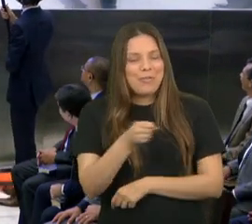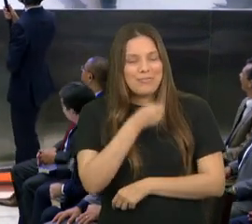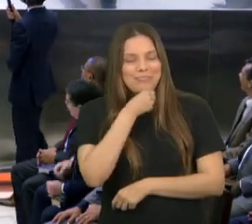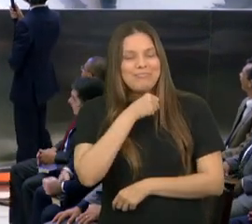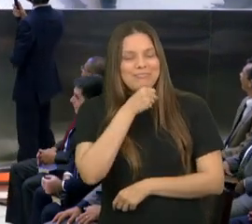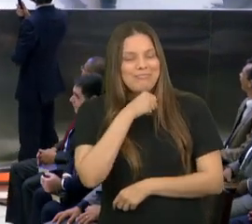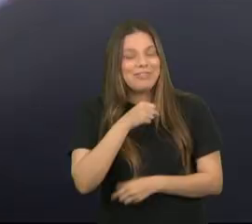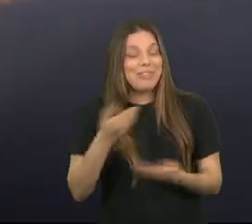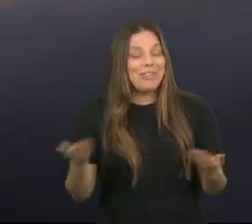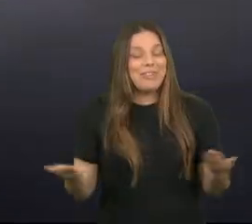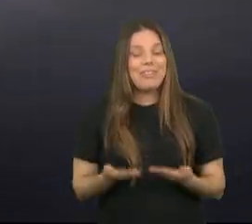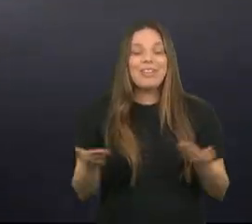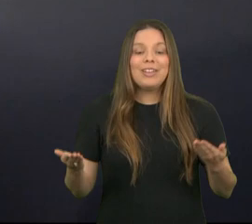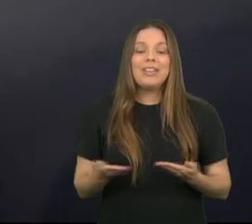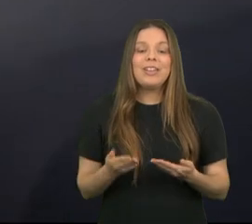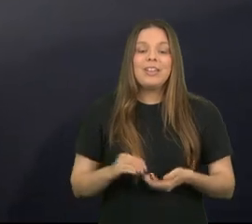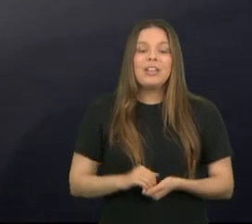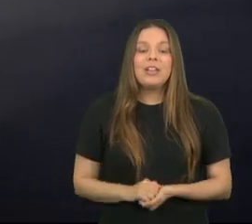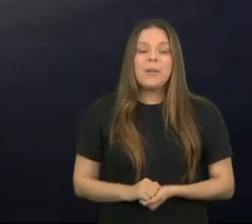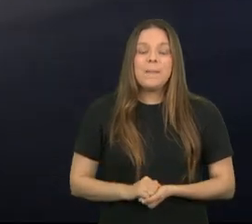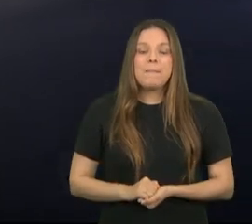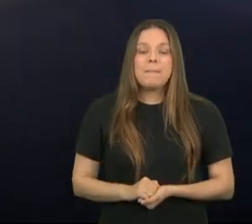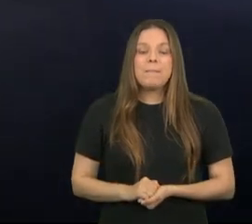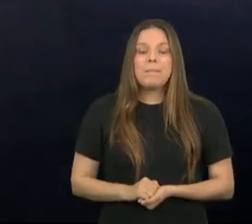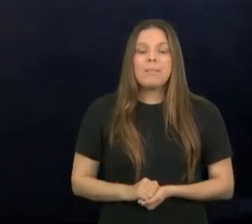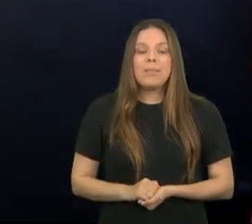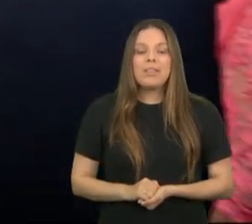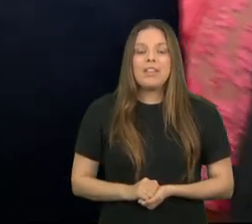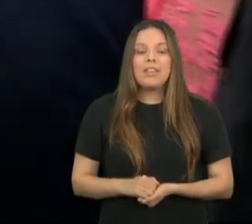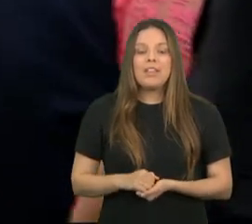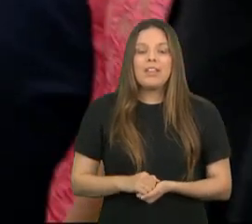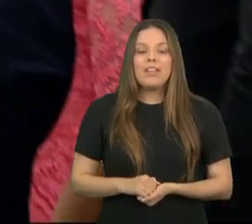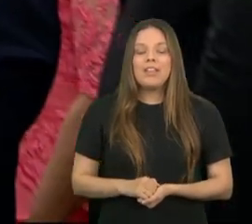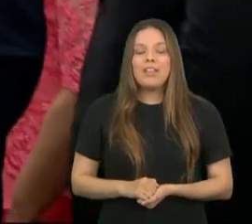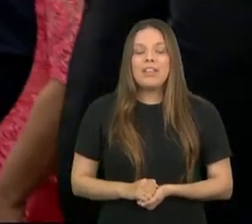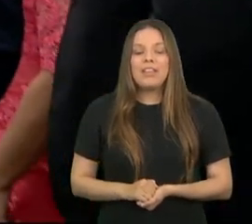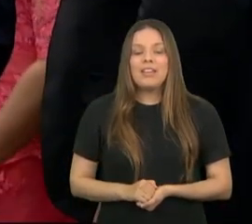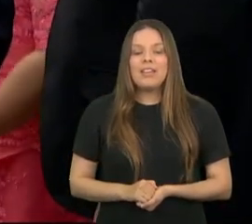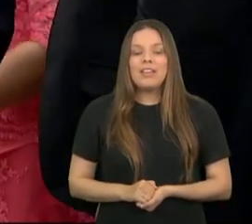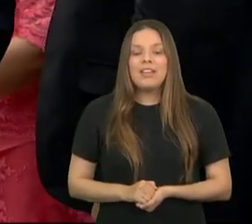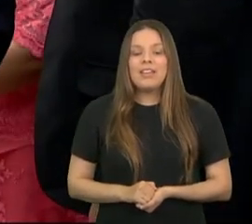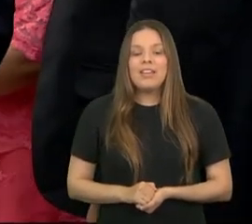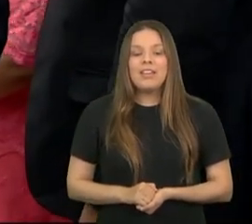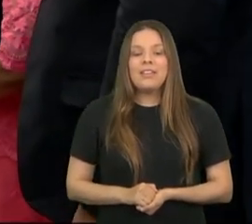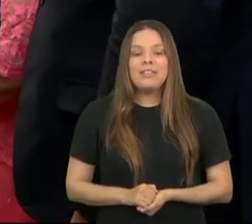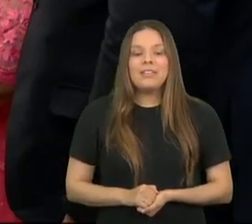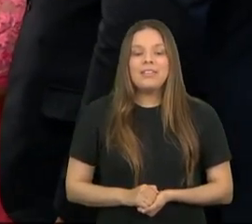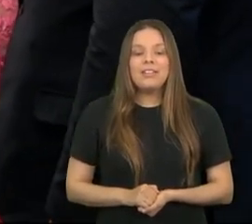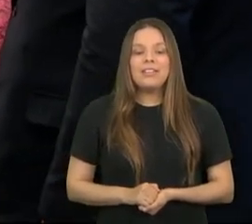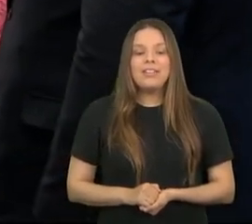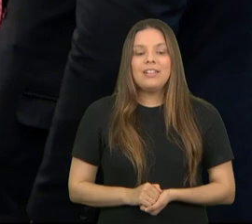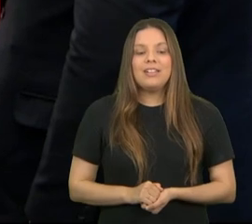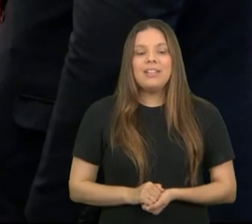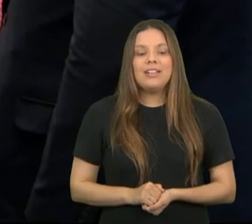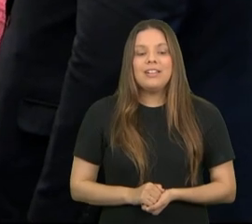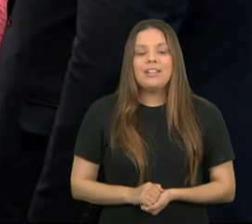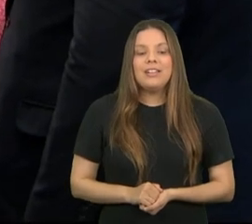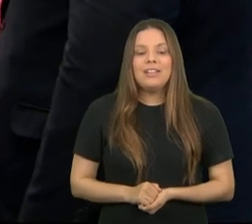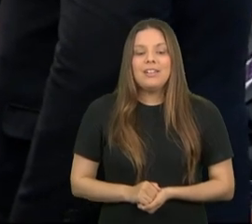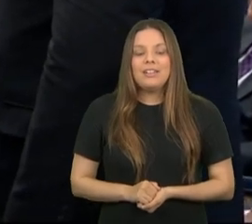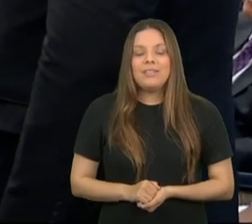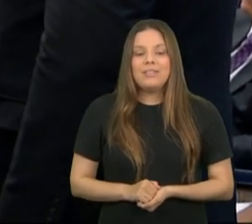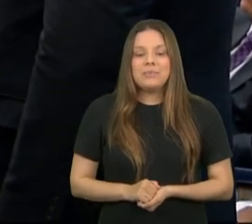Olha, aí a gente... Vai chegar meu tempo? Permita a Deus que chegue. Eu acho que eu vou cedo.